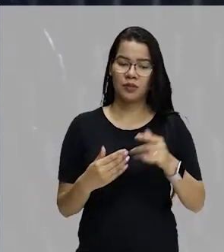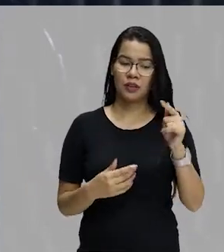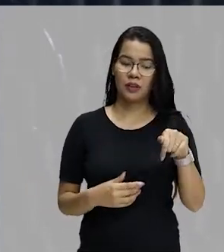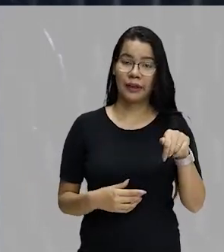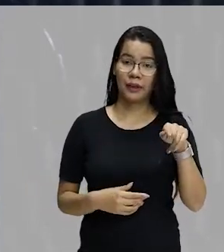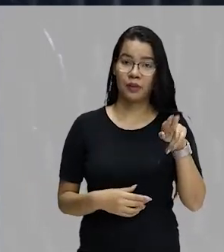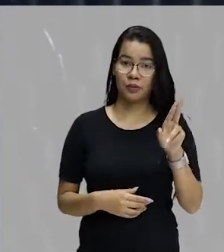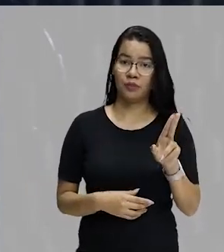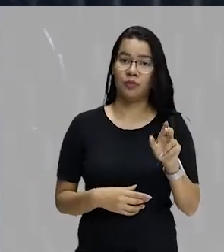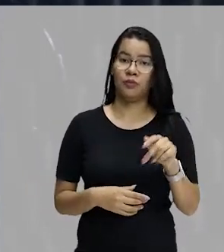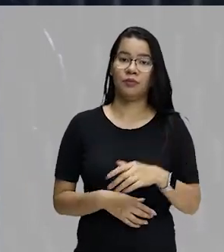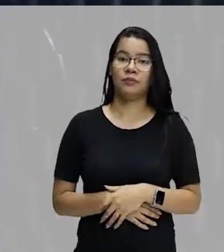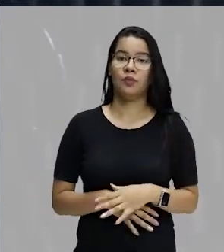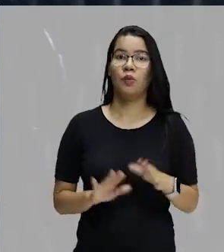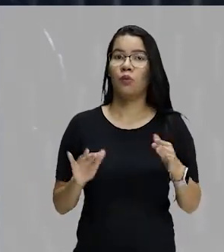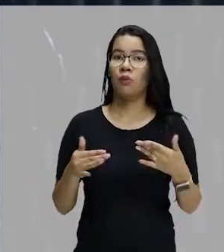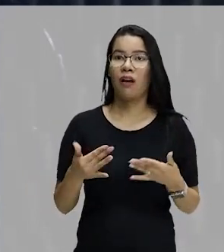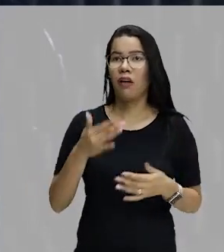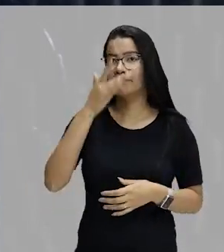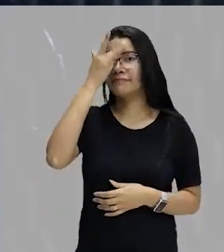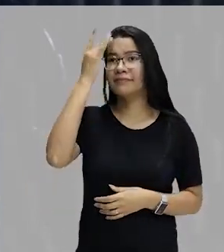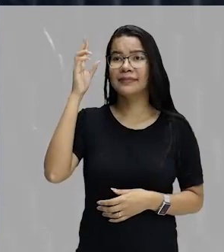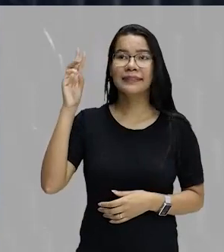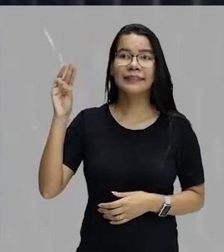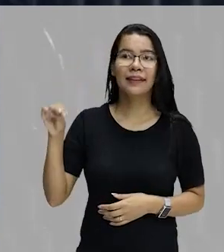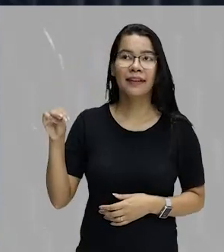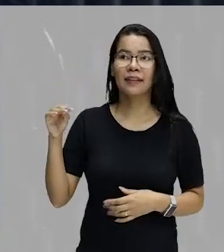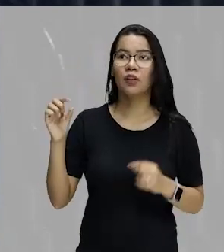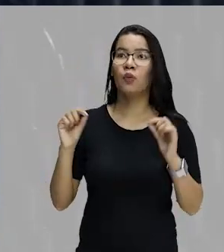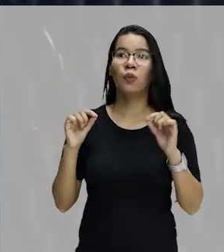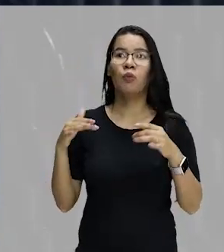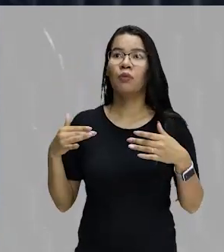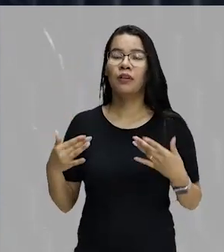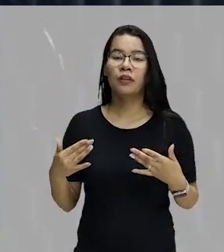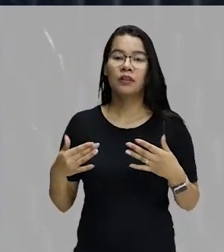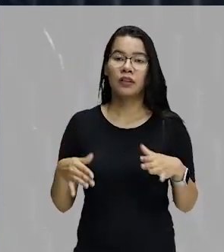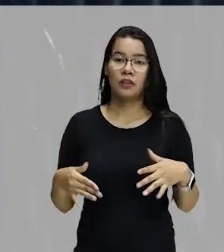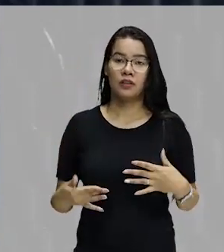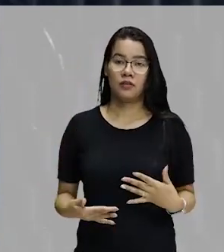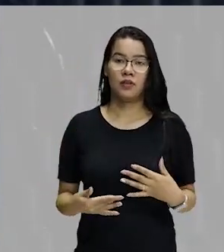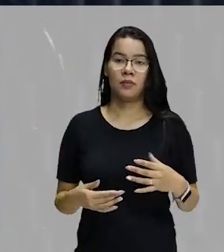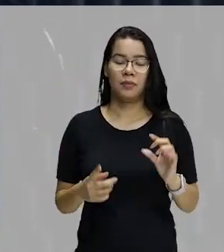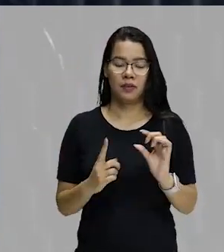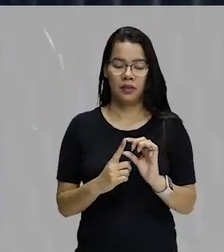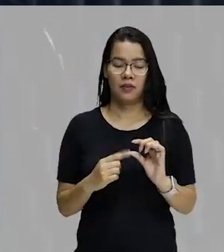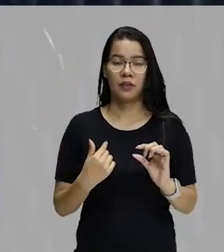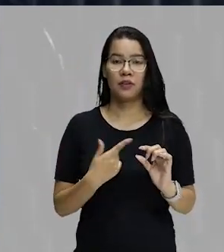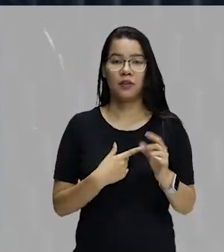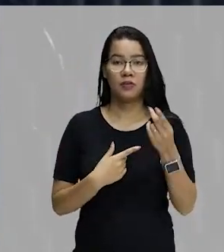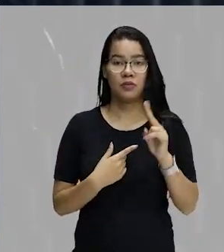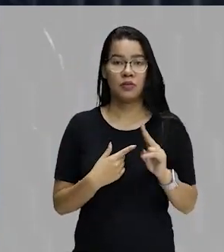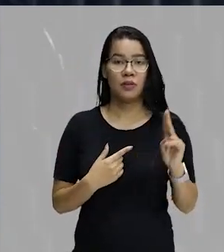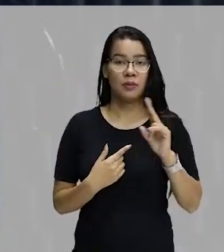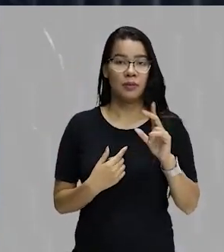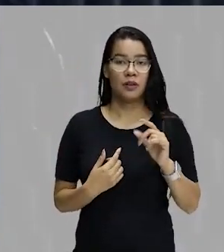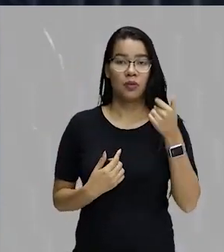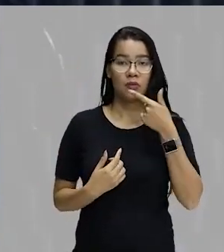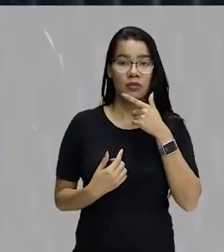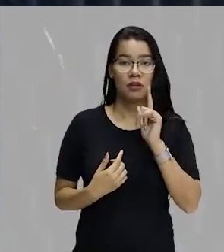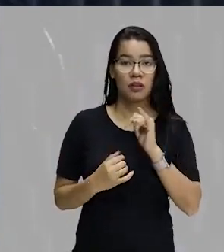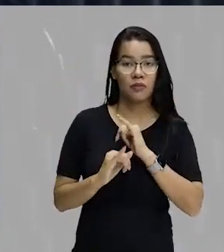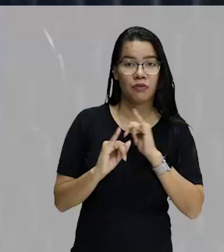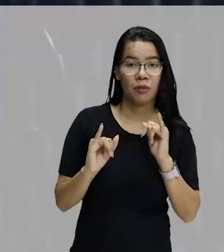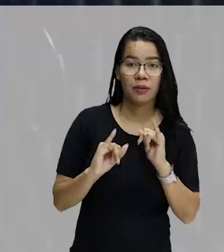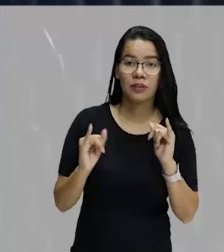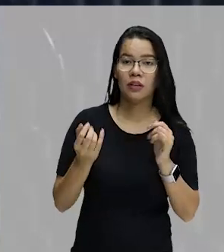o que, quando nós colocamos o artigo na frente. Então, são palavras que nós utilizamos para obter algum tipo de informação